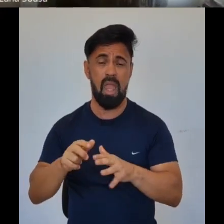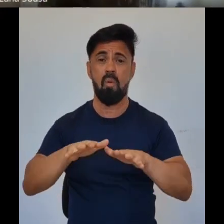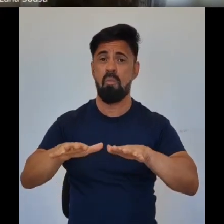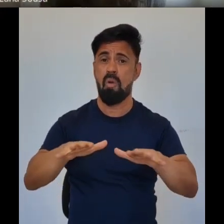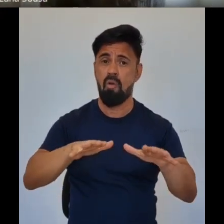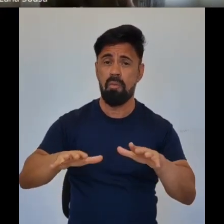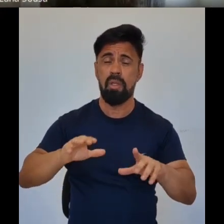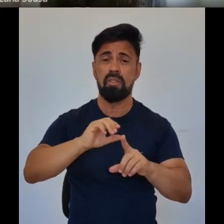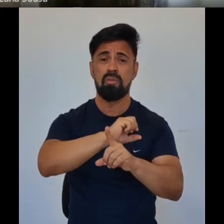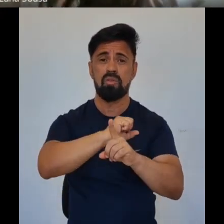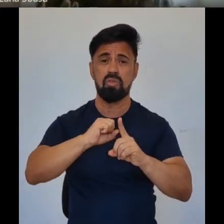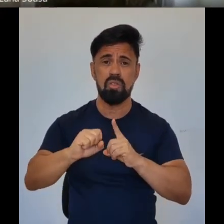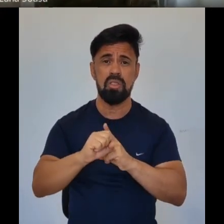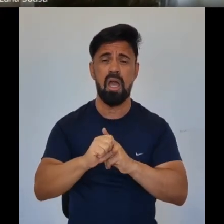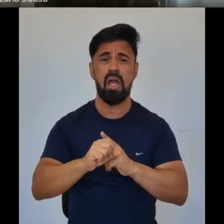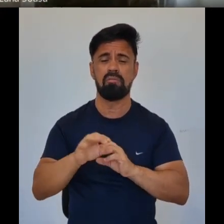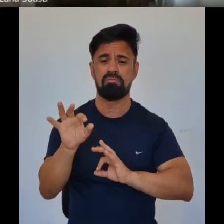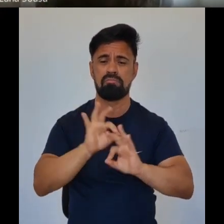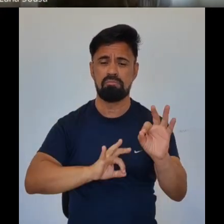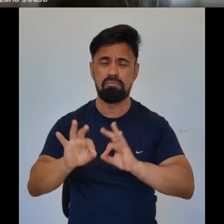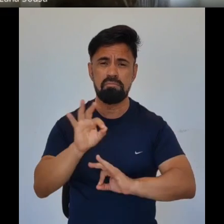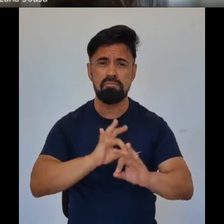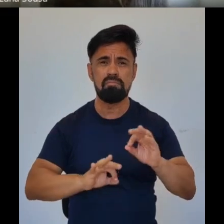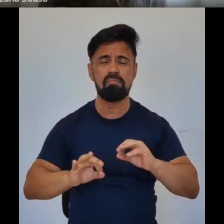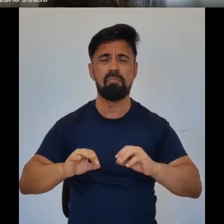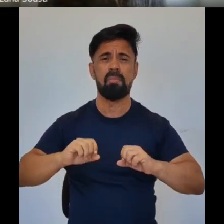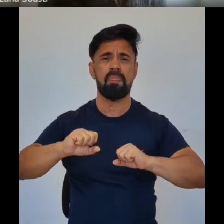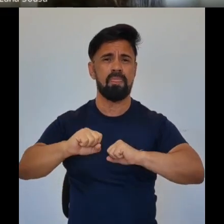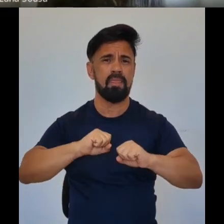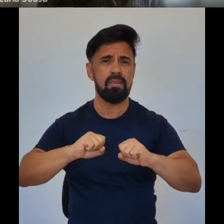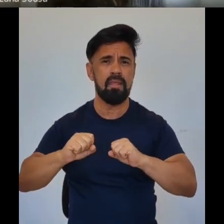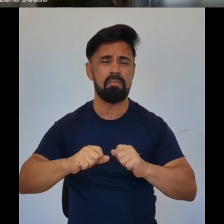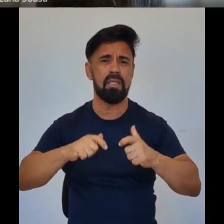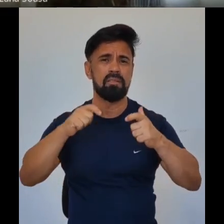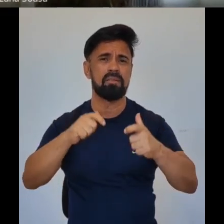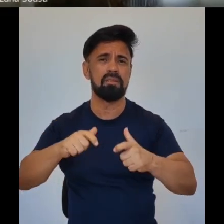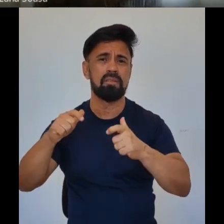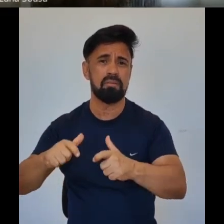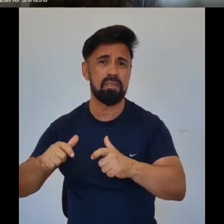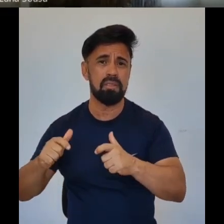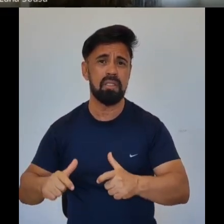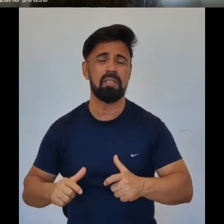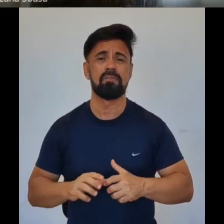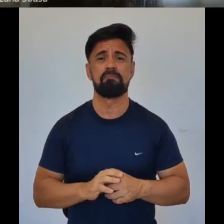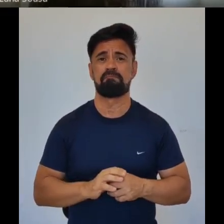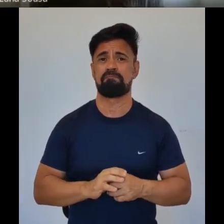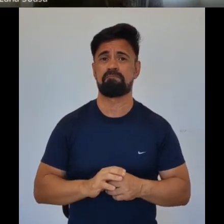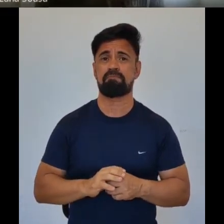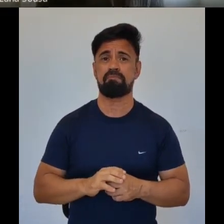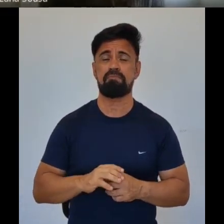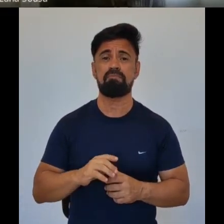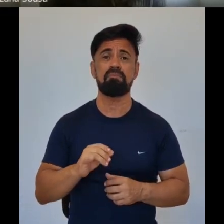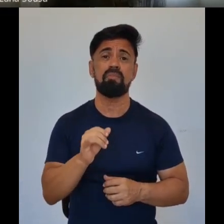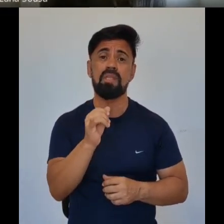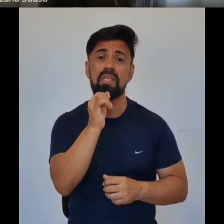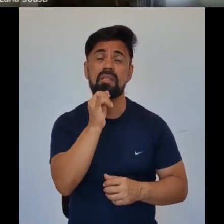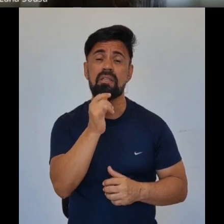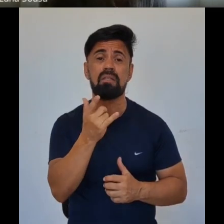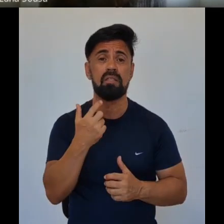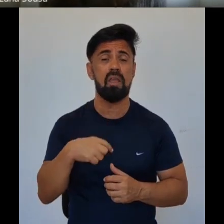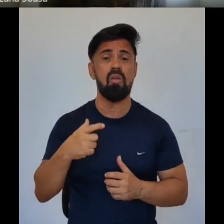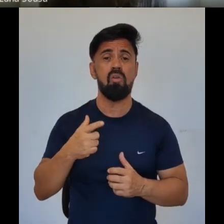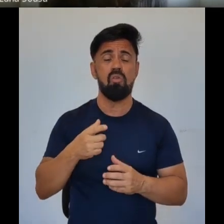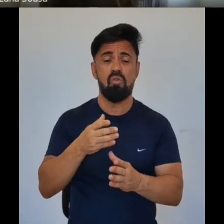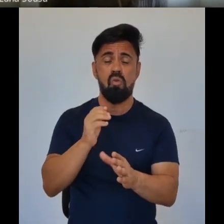movimento social organizado fomenta debates, principalmente em espaços deliberativos. E aí nós vamos lembrar do Conselho